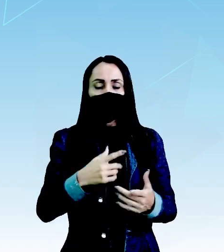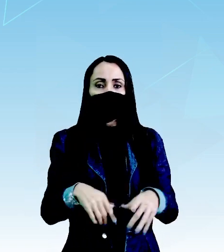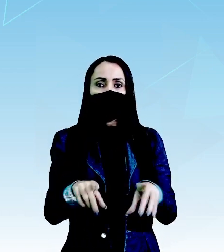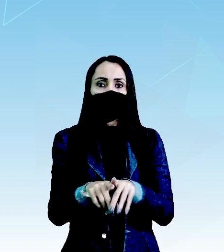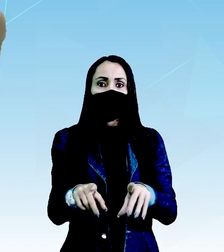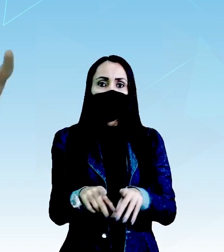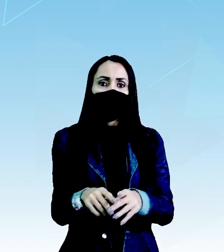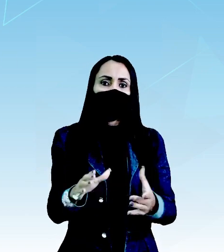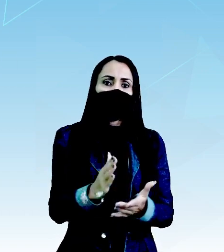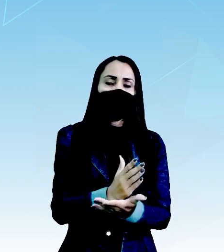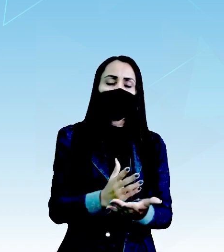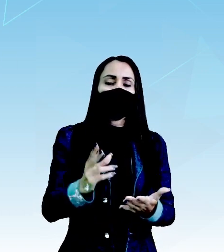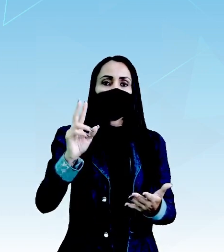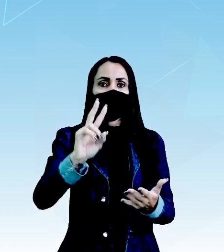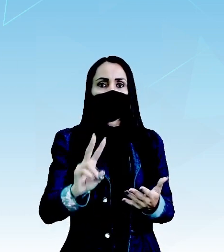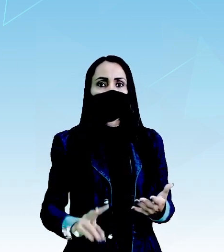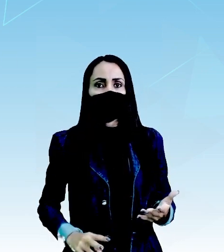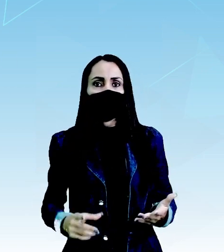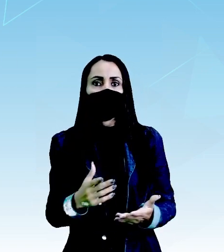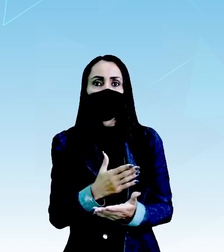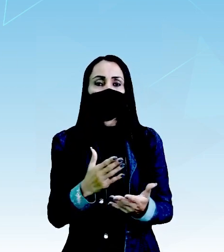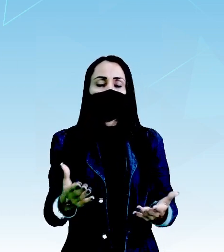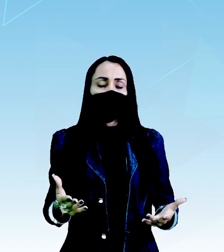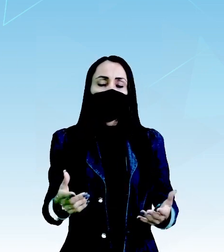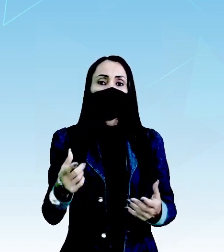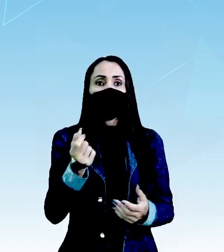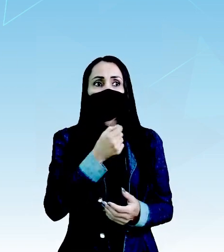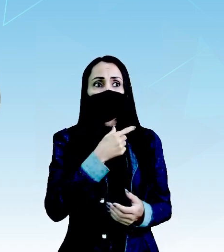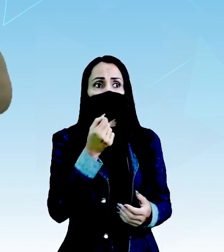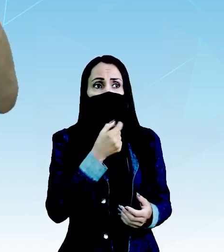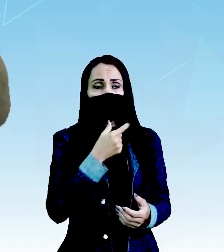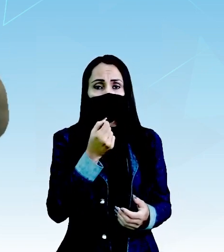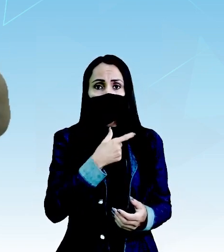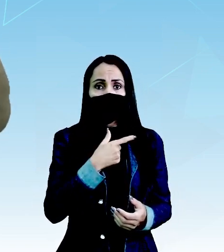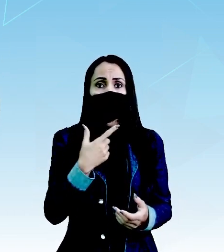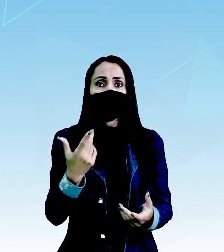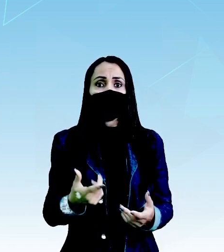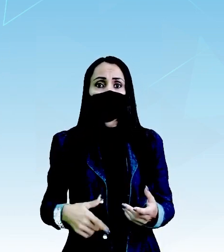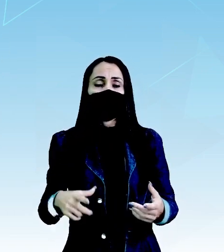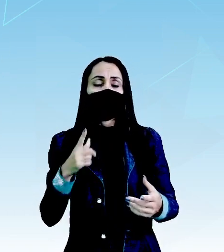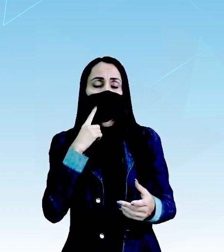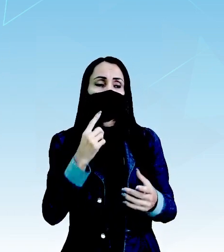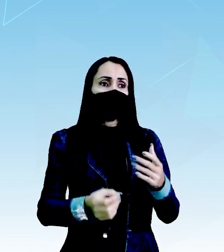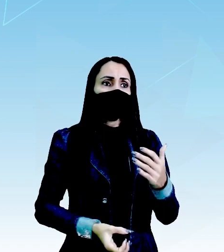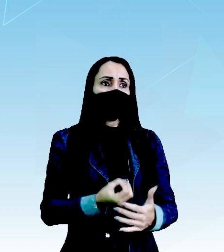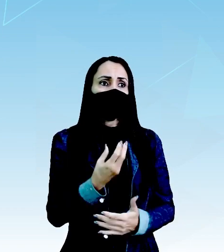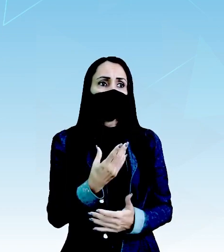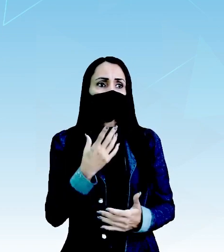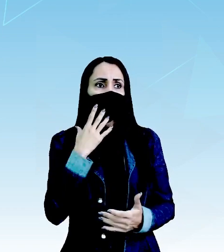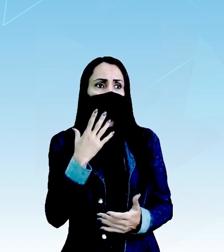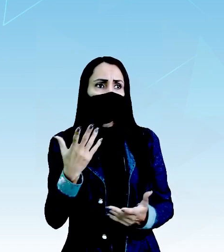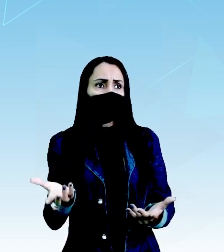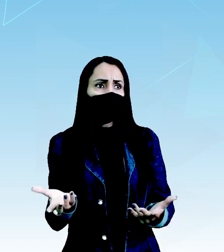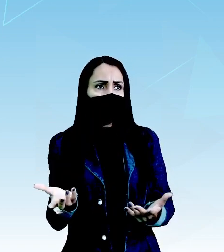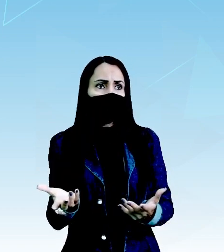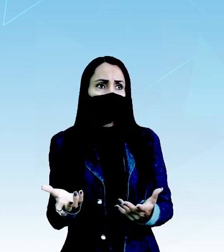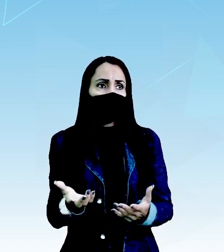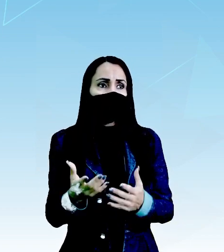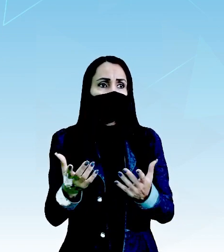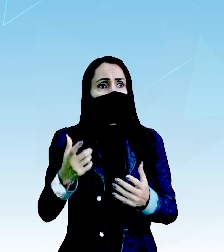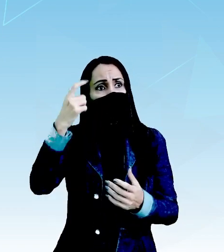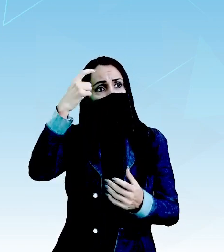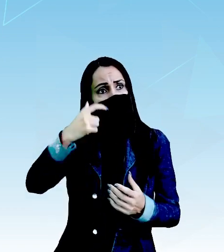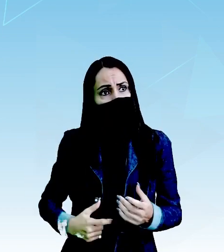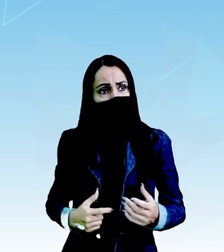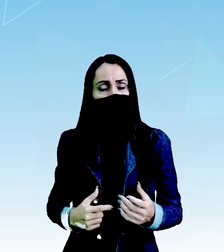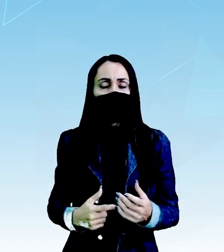muitas vezes, como eu já falei, a comédia, ela aparece, surge como um veículo